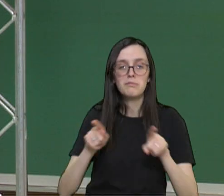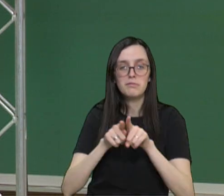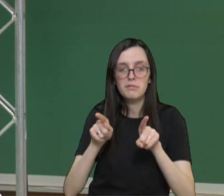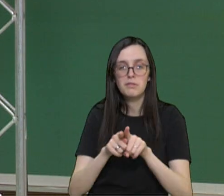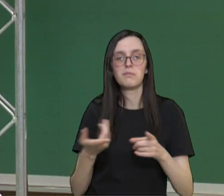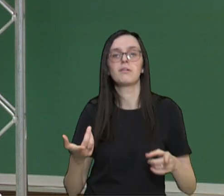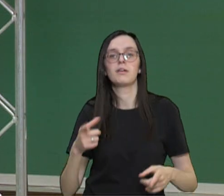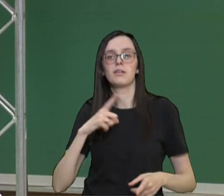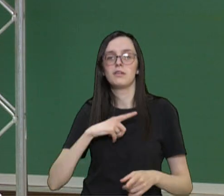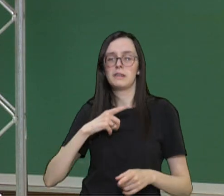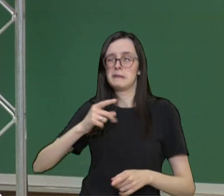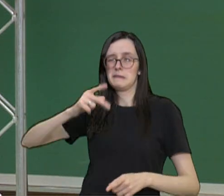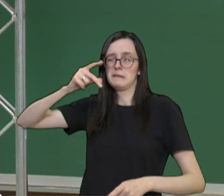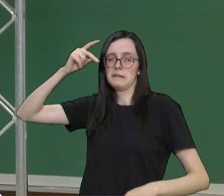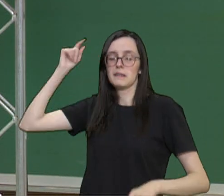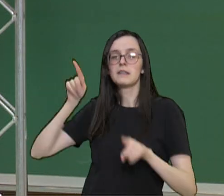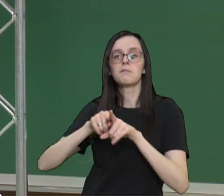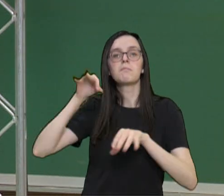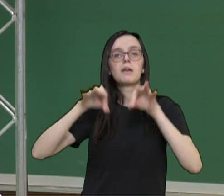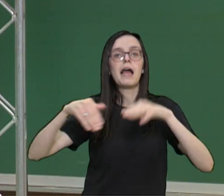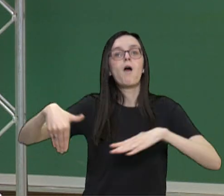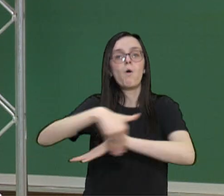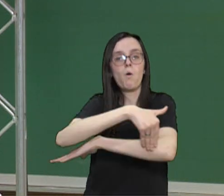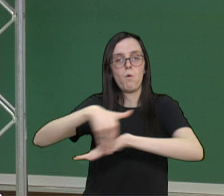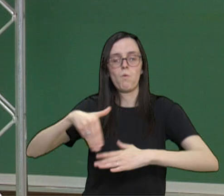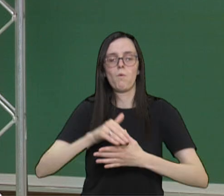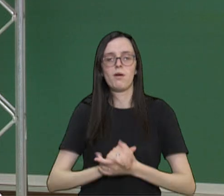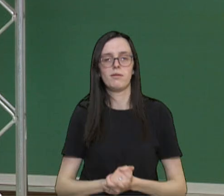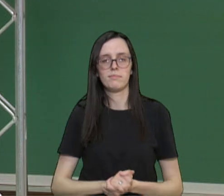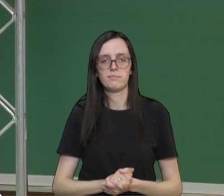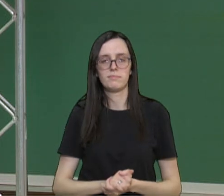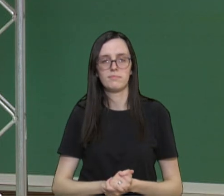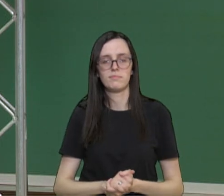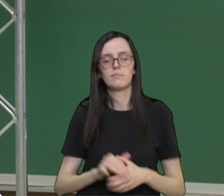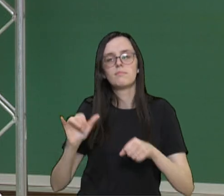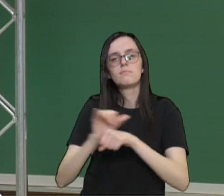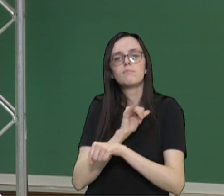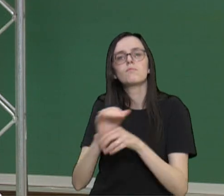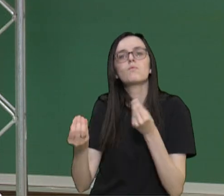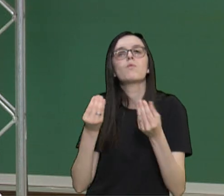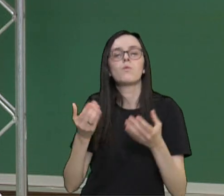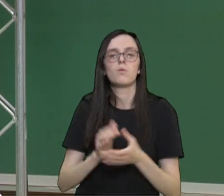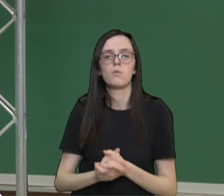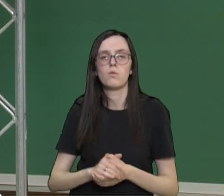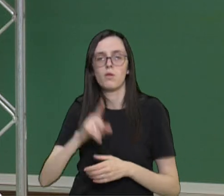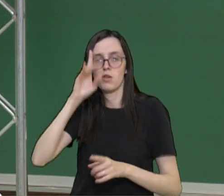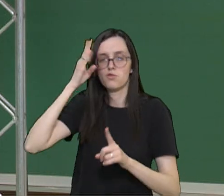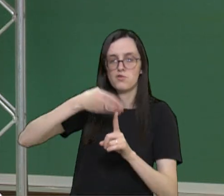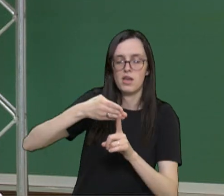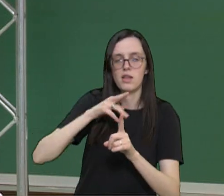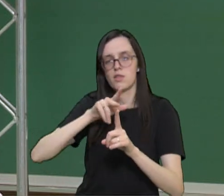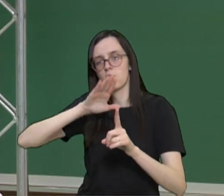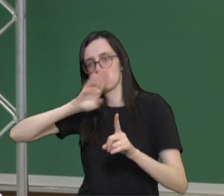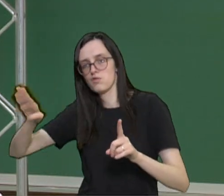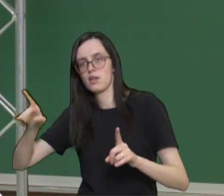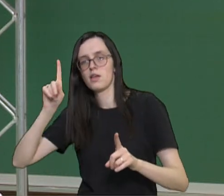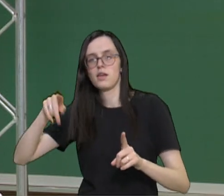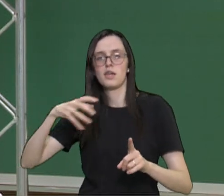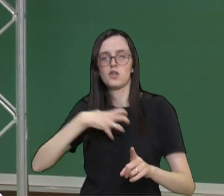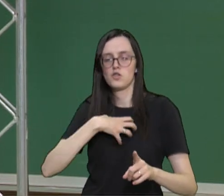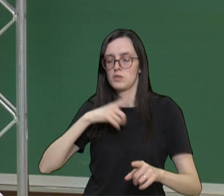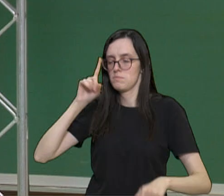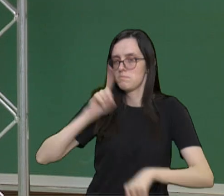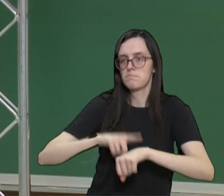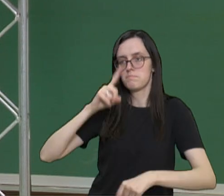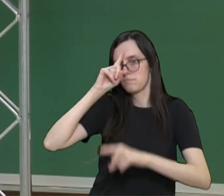o épico e o teatro de rua. A técnica, direta ou indireta, a improvisação, o